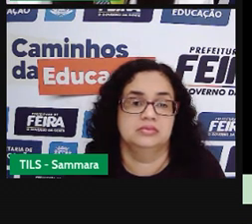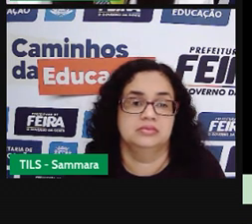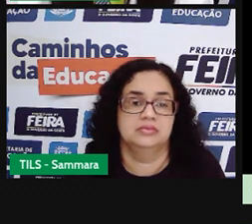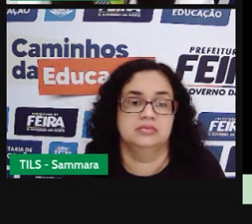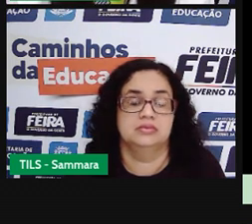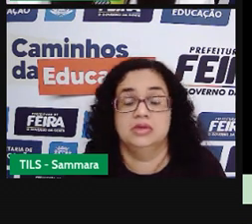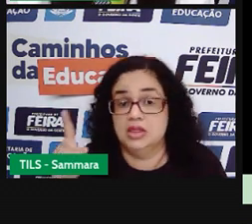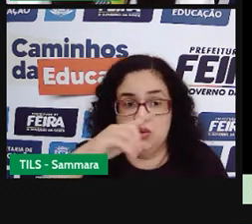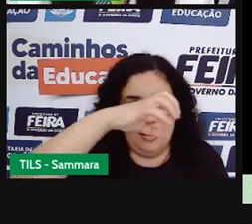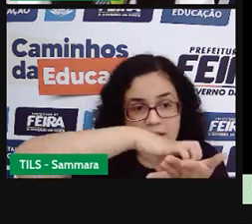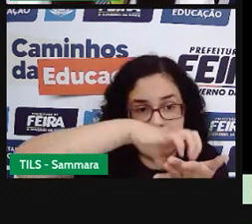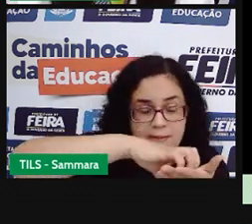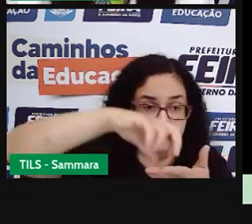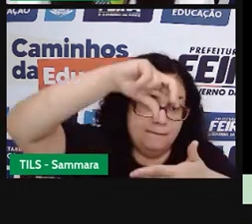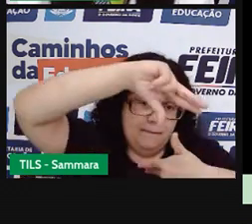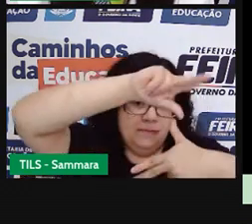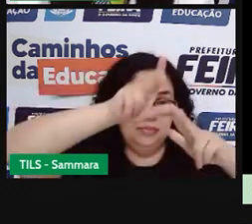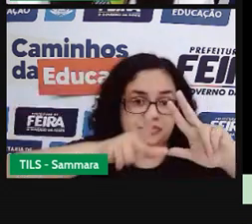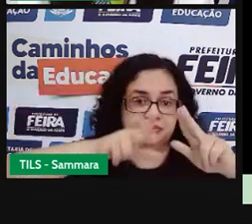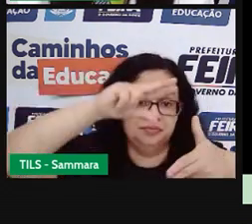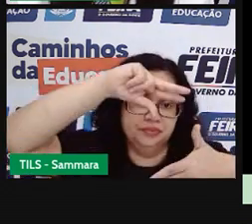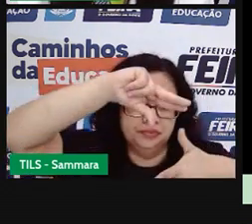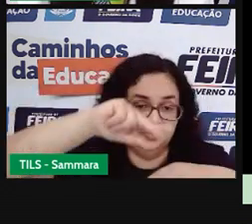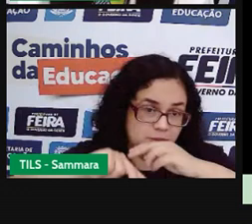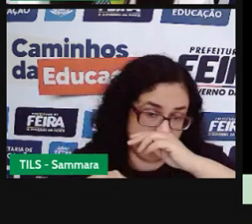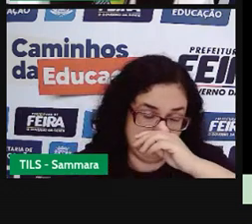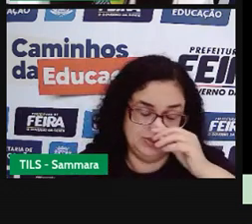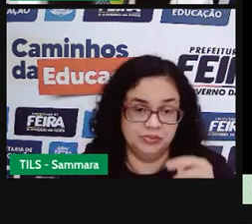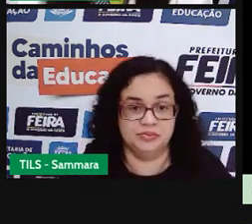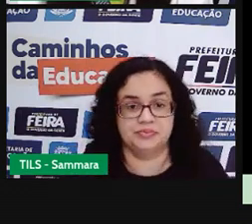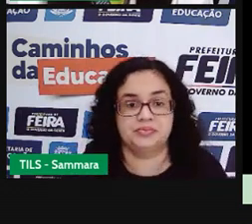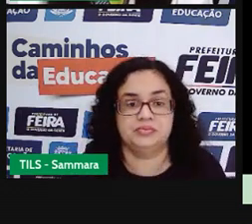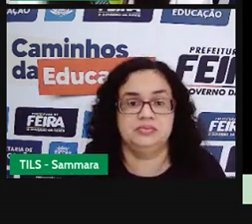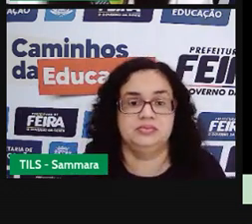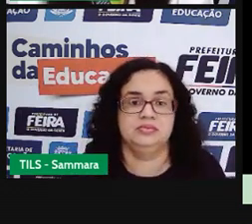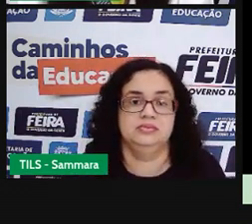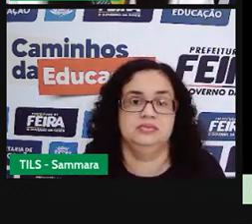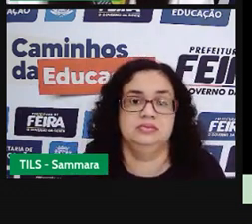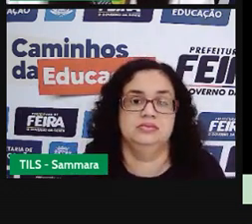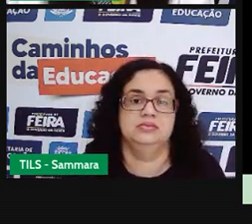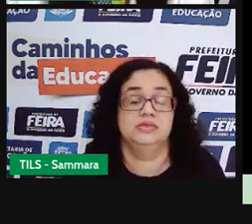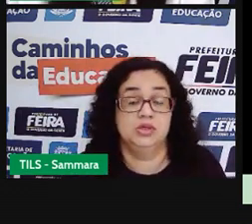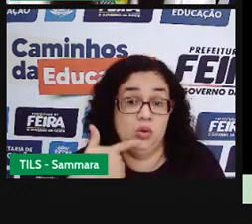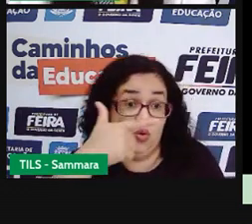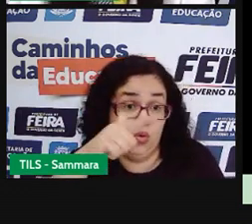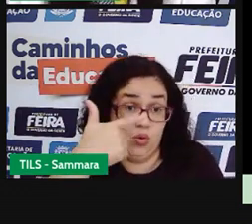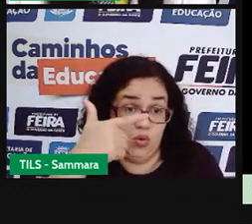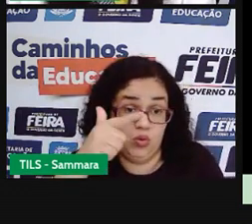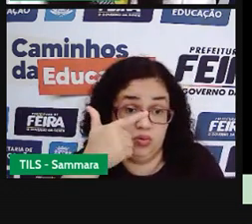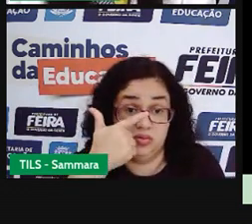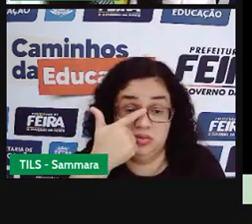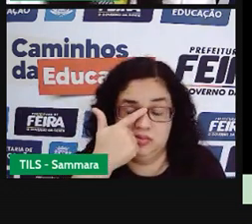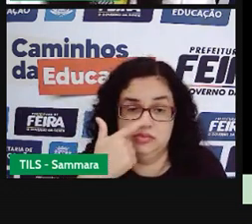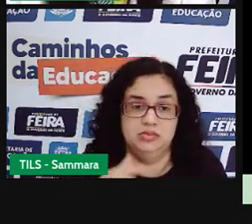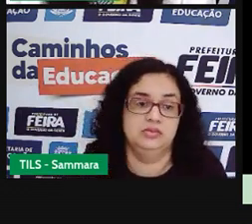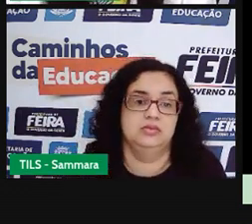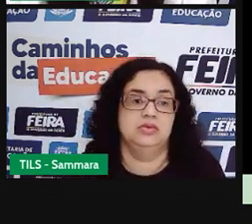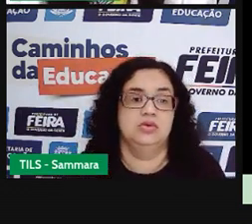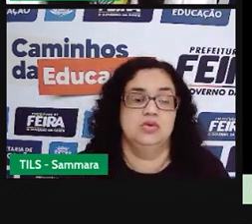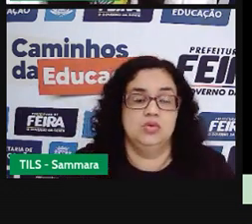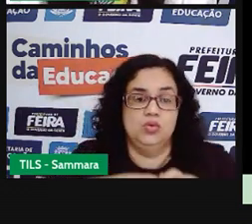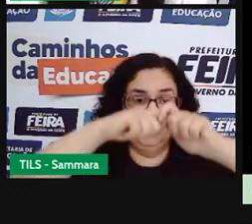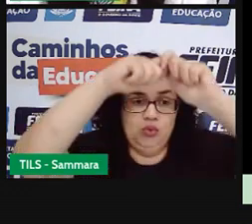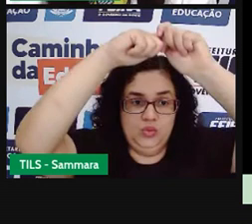a outra figura aí é o único e também não é poliedro não a gente vê aqui o